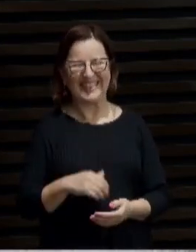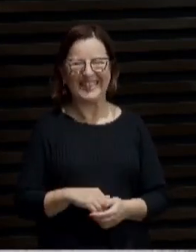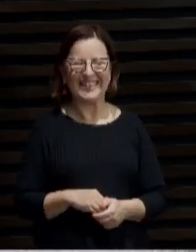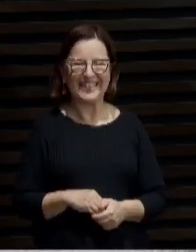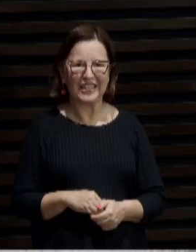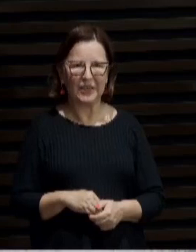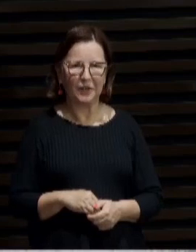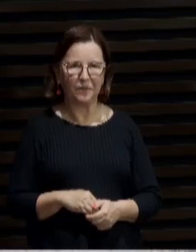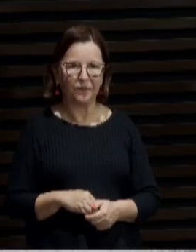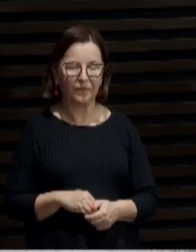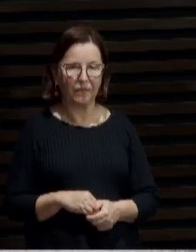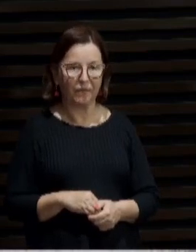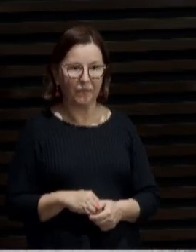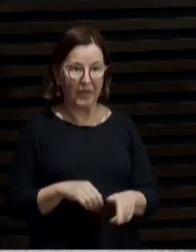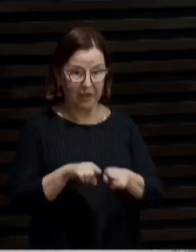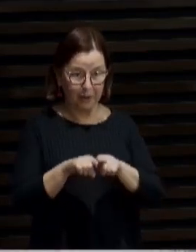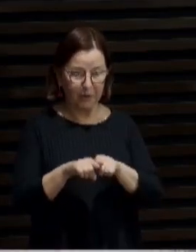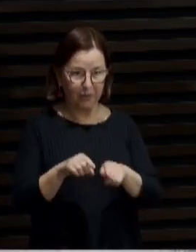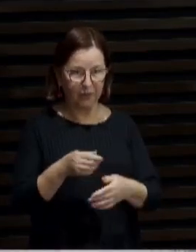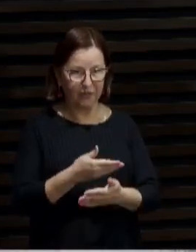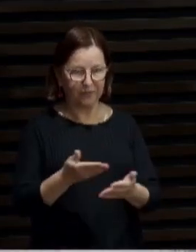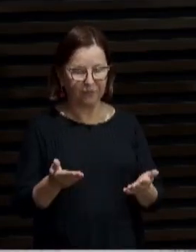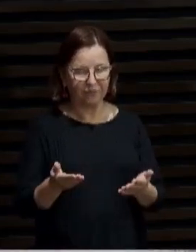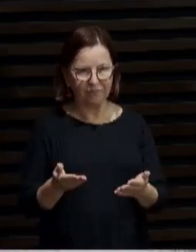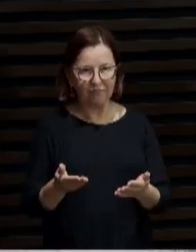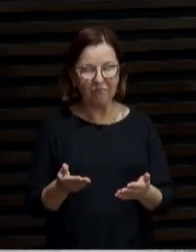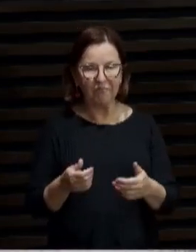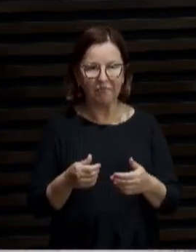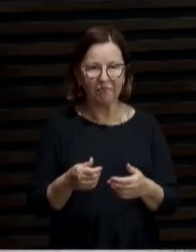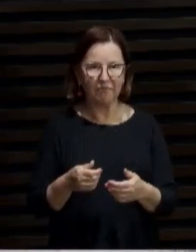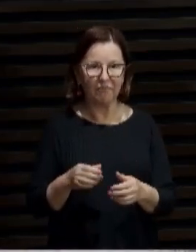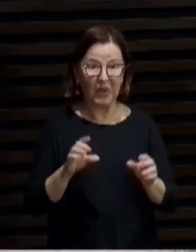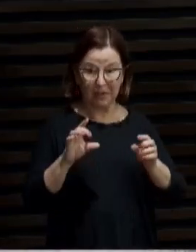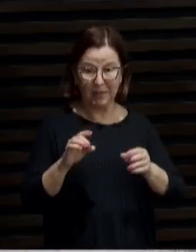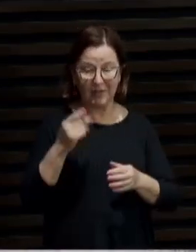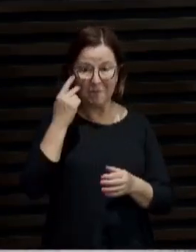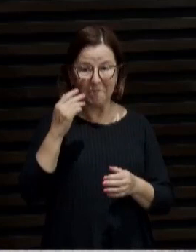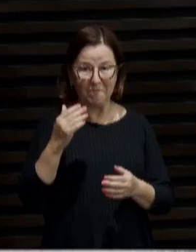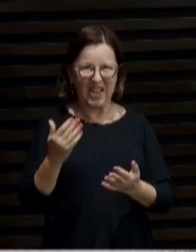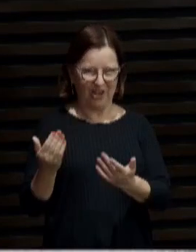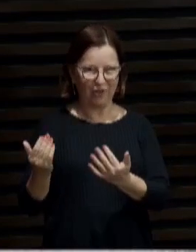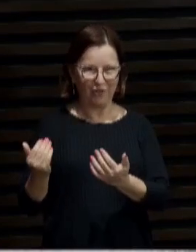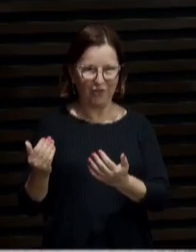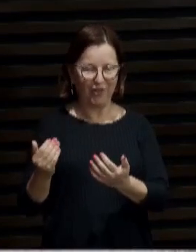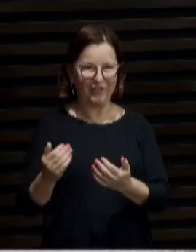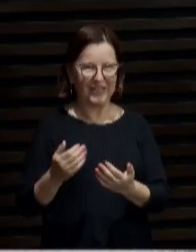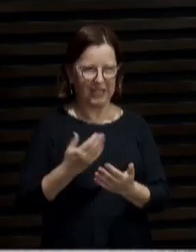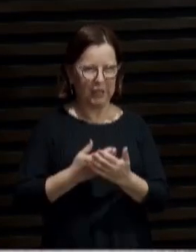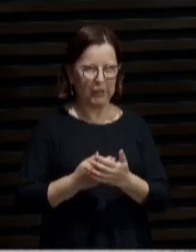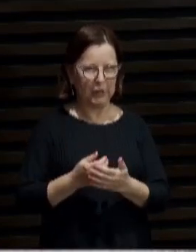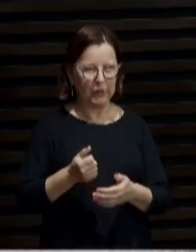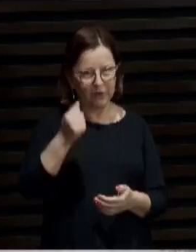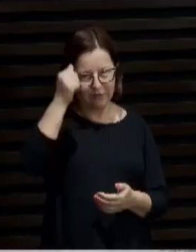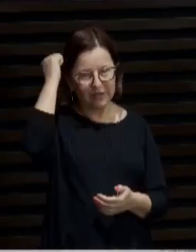mas você, meu irmão, você pode, em especial para os jovens, quando vão ingressar na universidade, né? Vocês